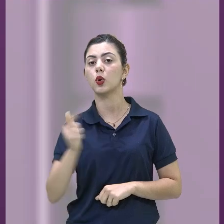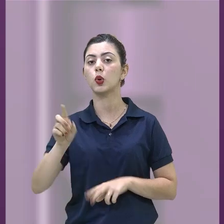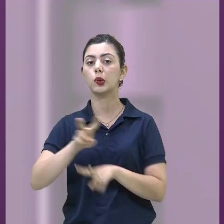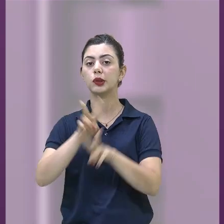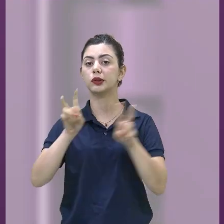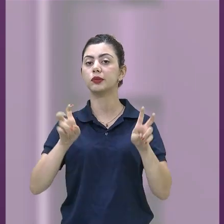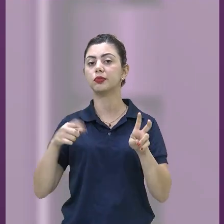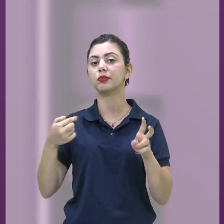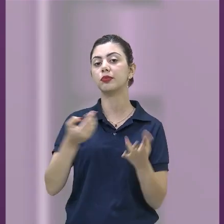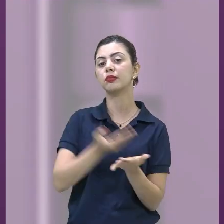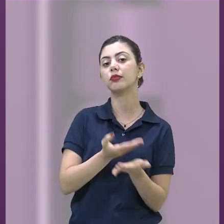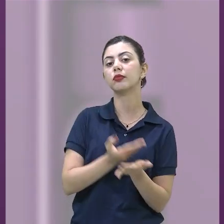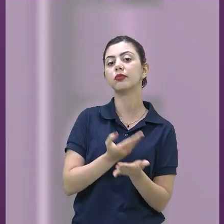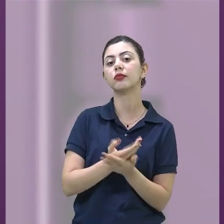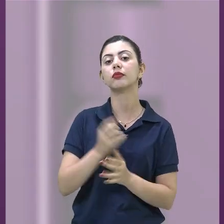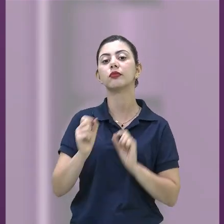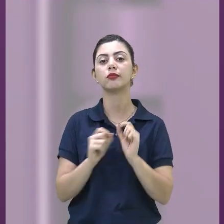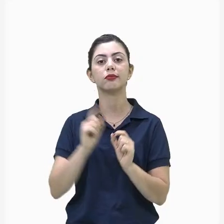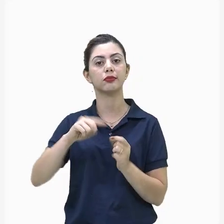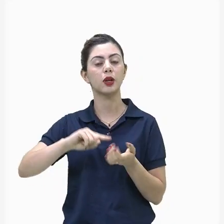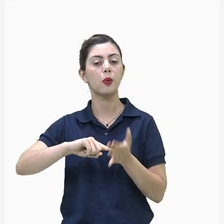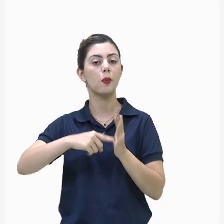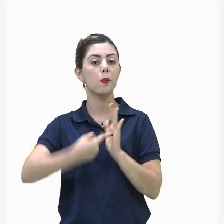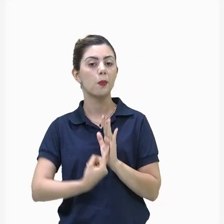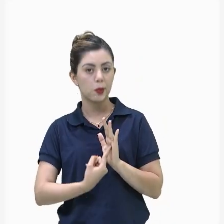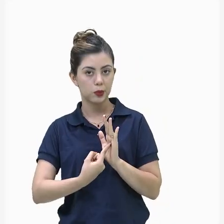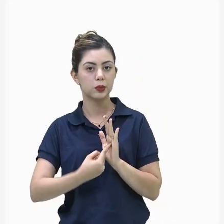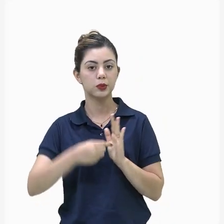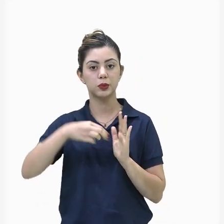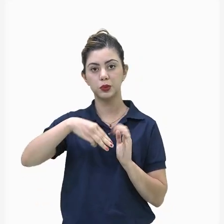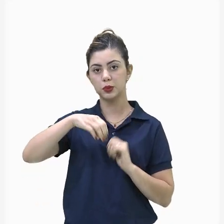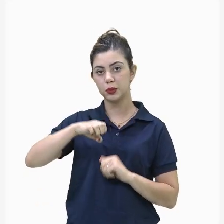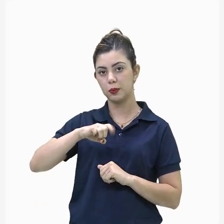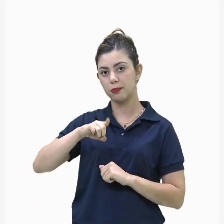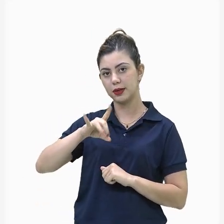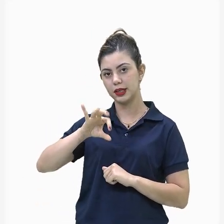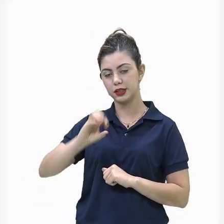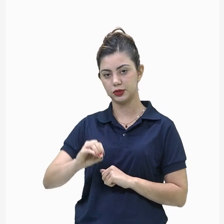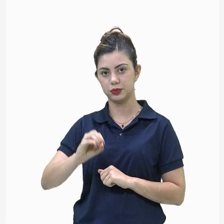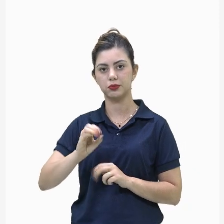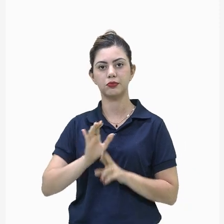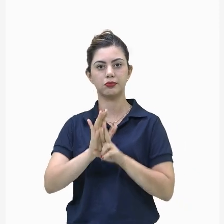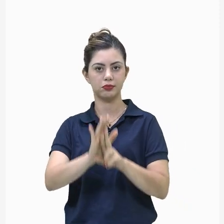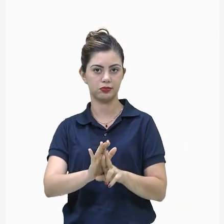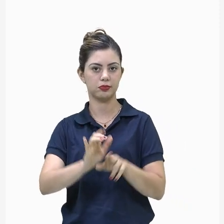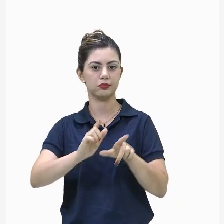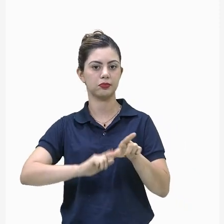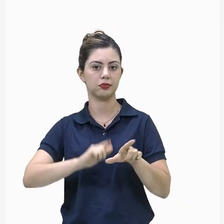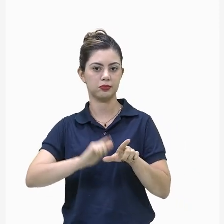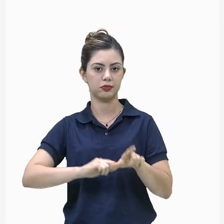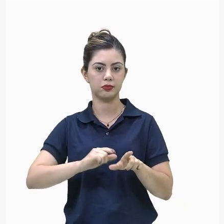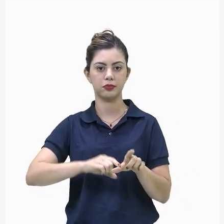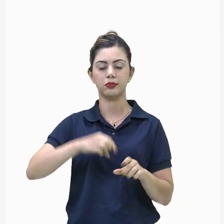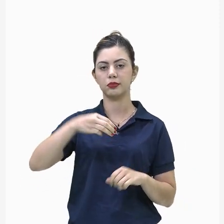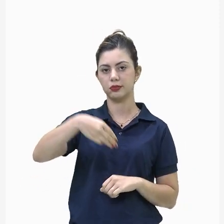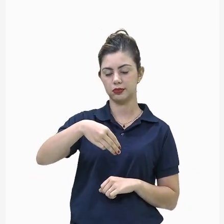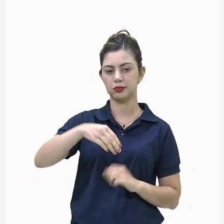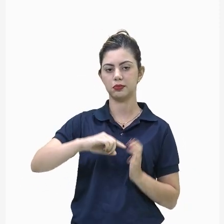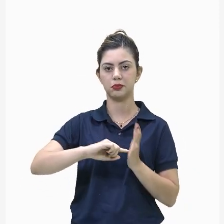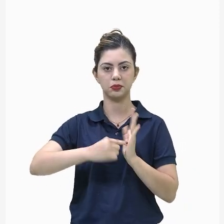na nossa unidade foi o ponto médio. Vejamos aí, ó. O ponto médio, então,